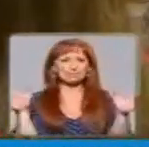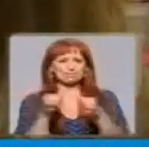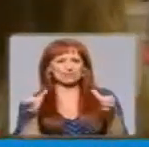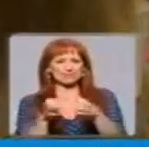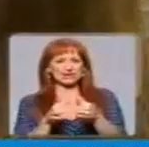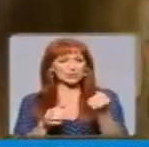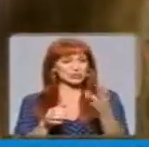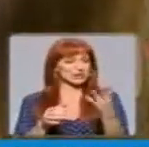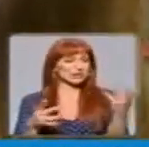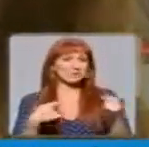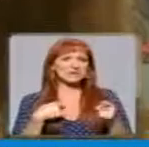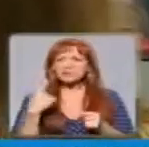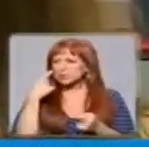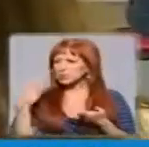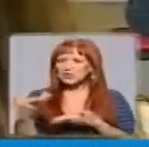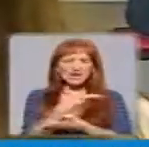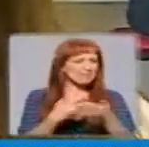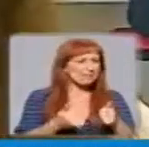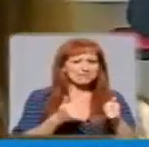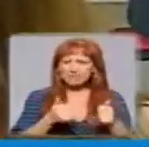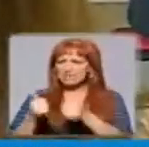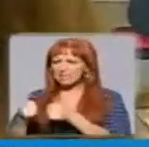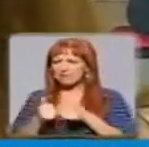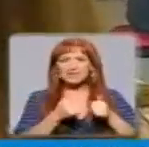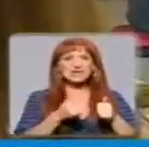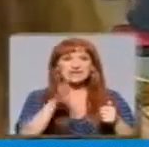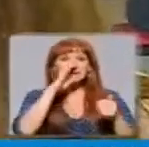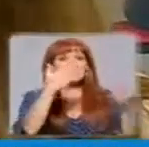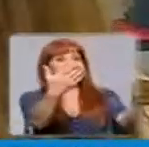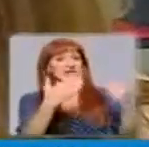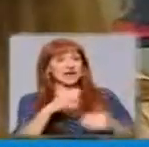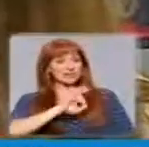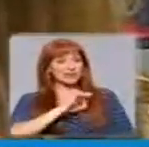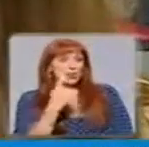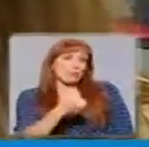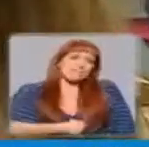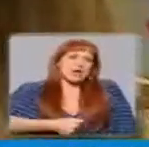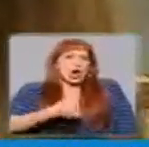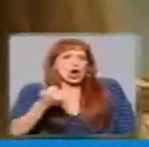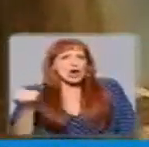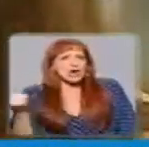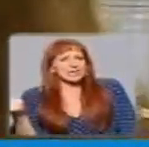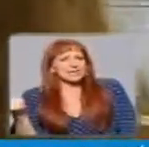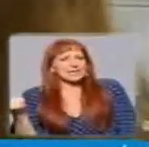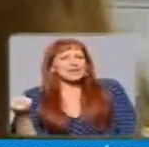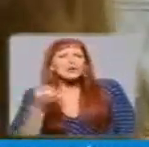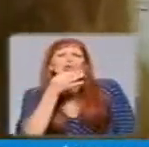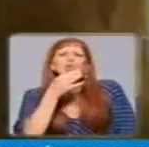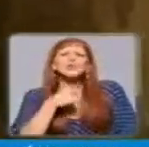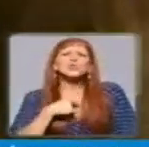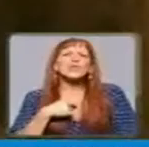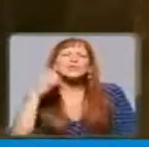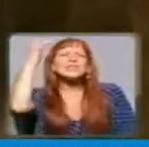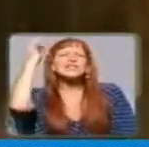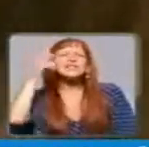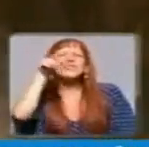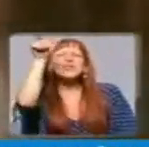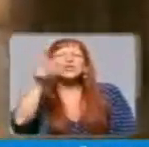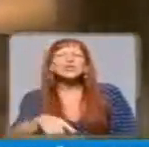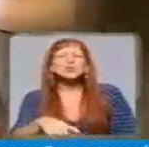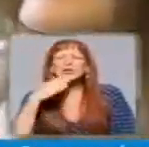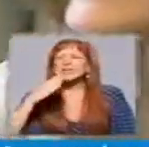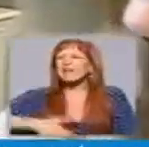pequeno acabamos por nos conhecer todos se trouxermos uma medalha na melhor e tu falaste me divertir duas um